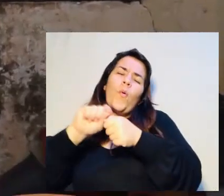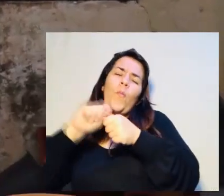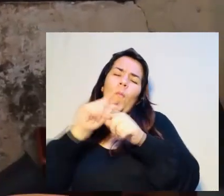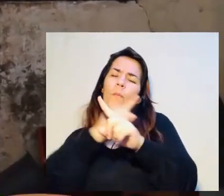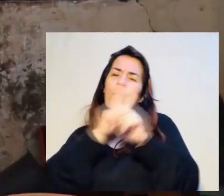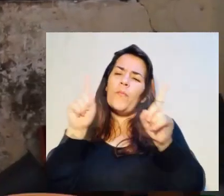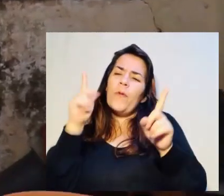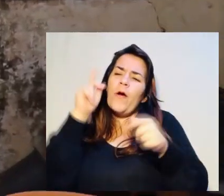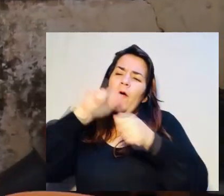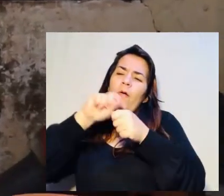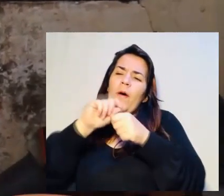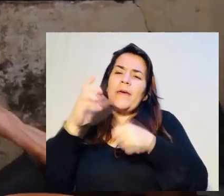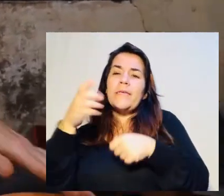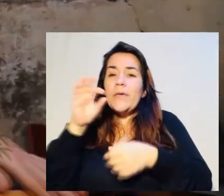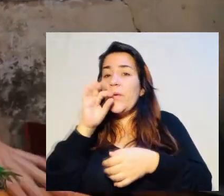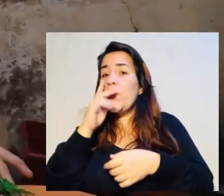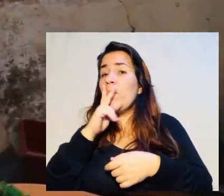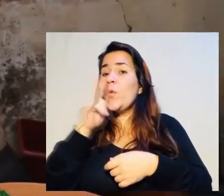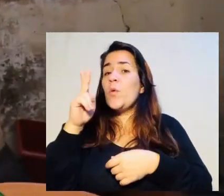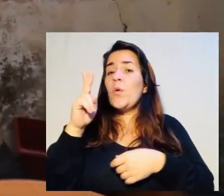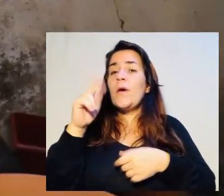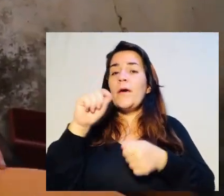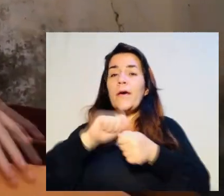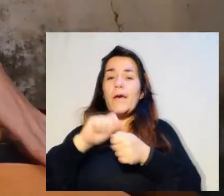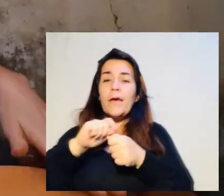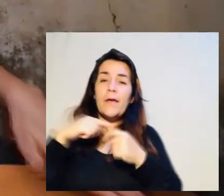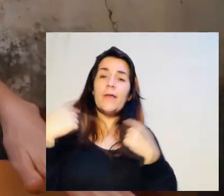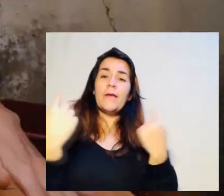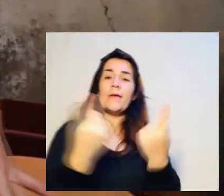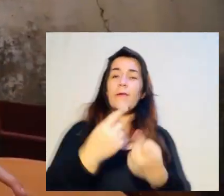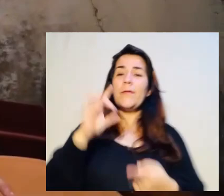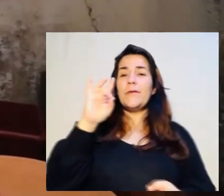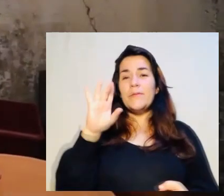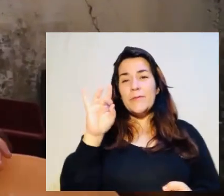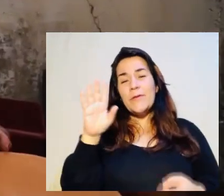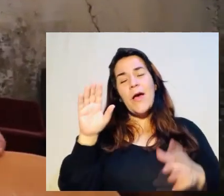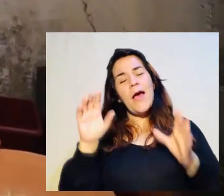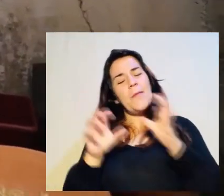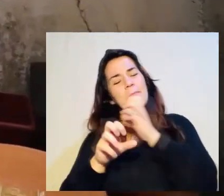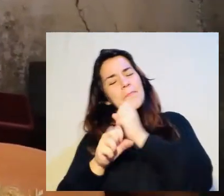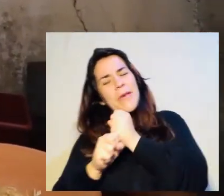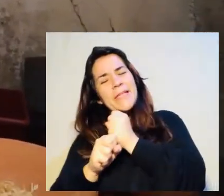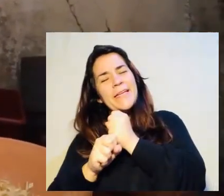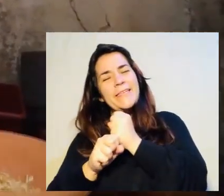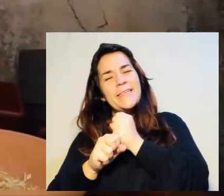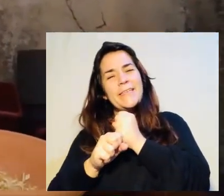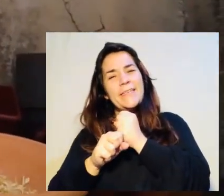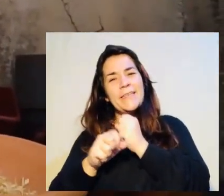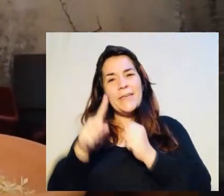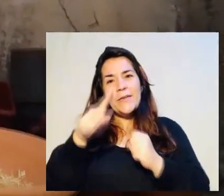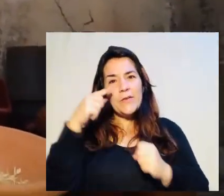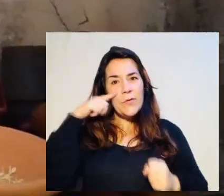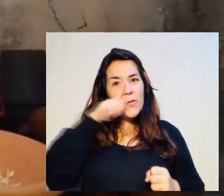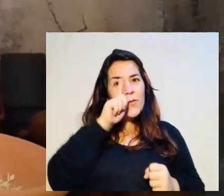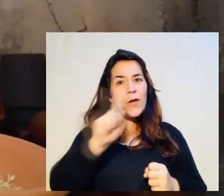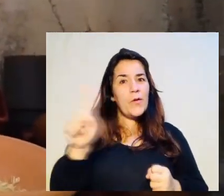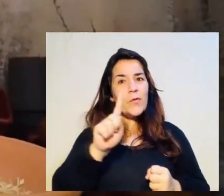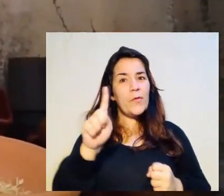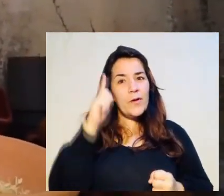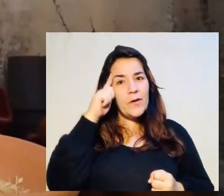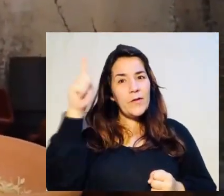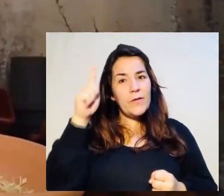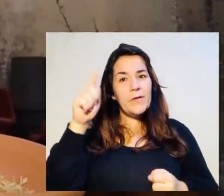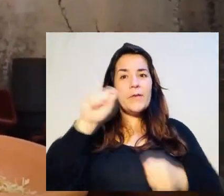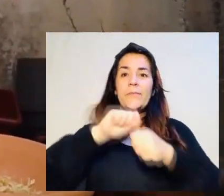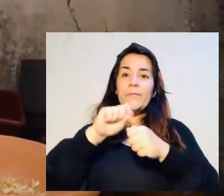alguma coisa, ou pegar um cinzeiro, uma superfície segura e só dar aquela apertadinha no incenso. Toma